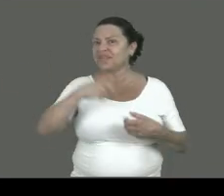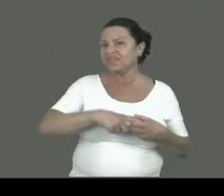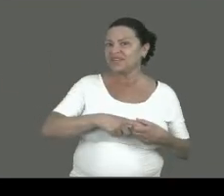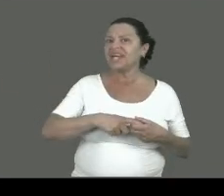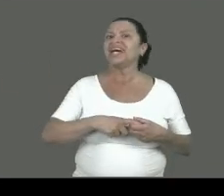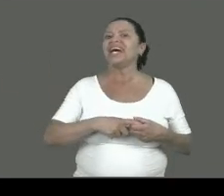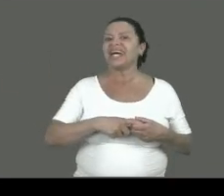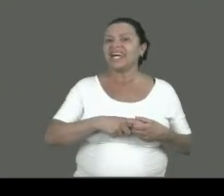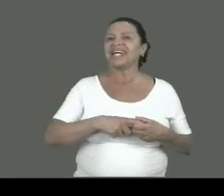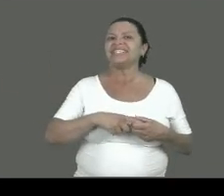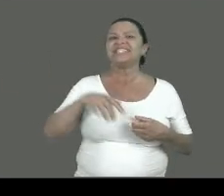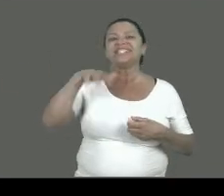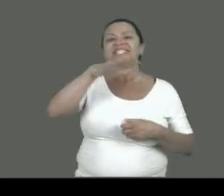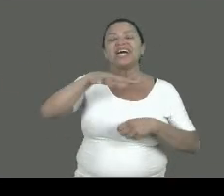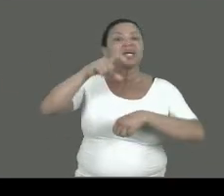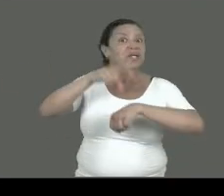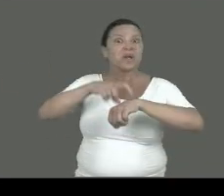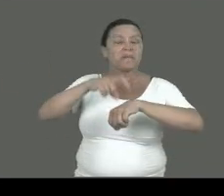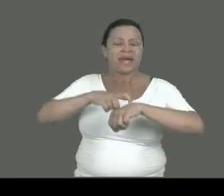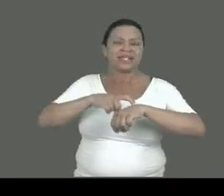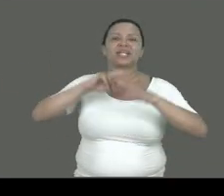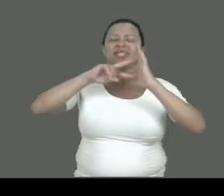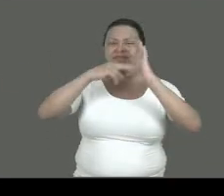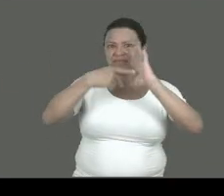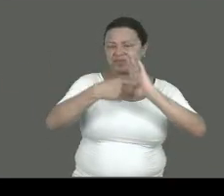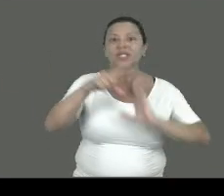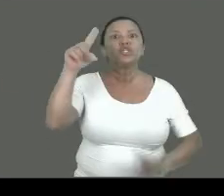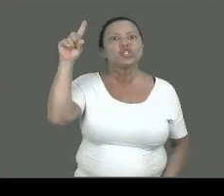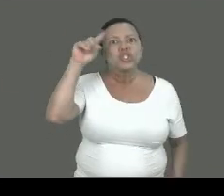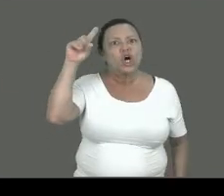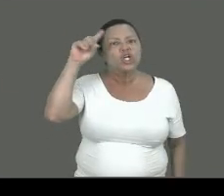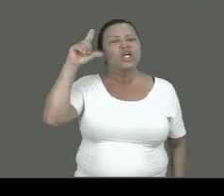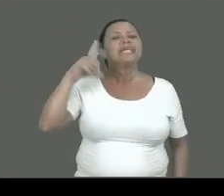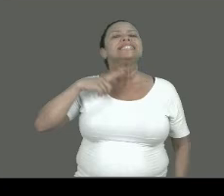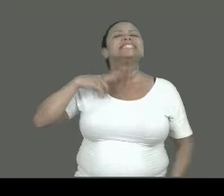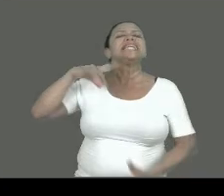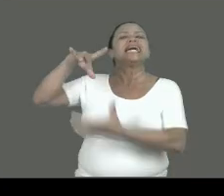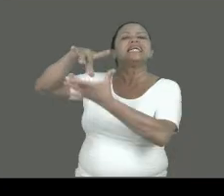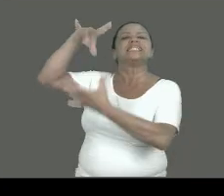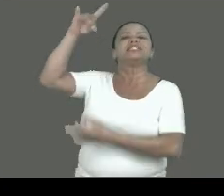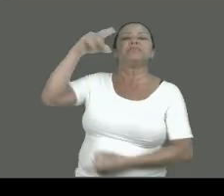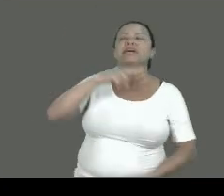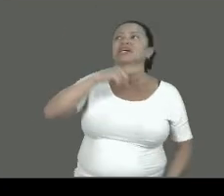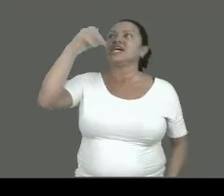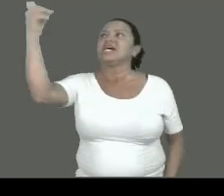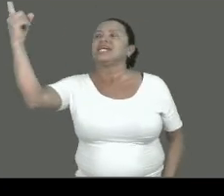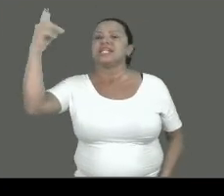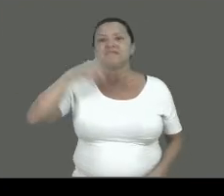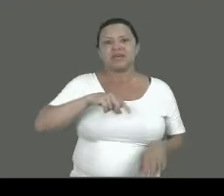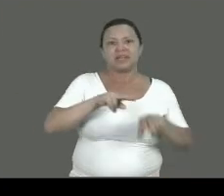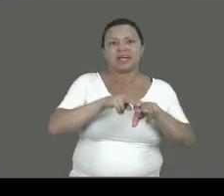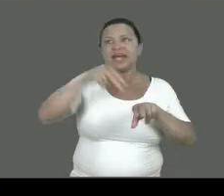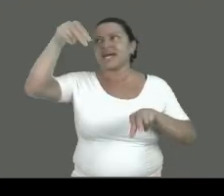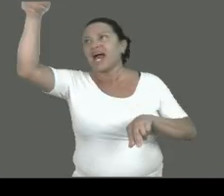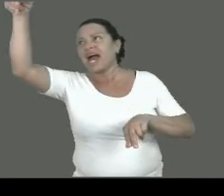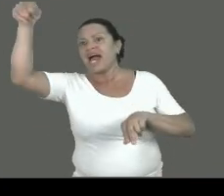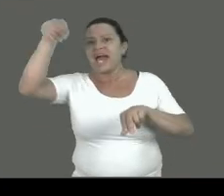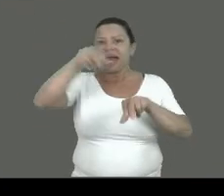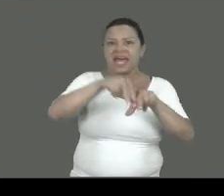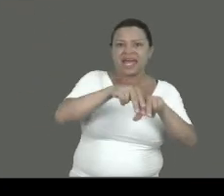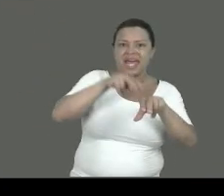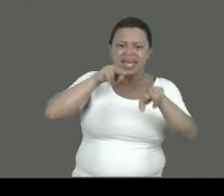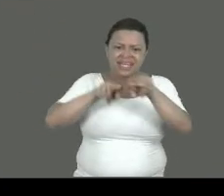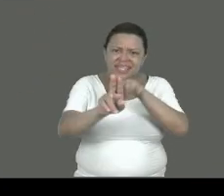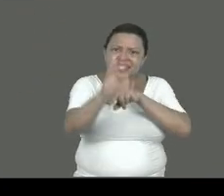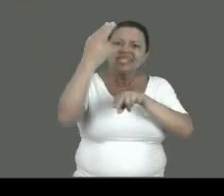estação. Todos os dias tem espíritos indo e vindo. Todos os